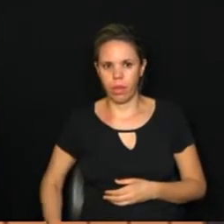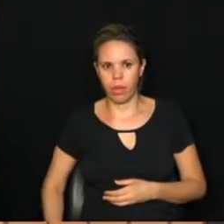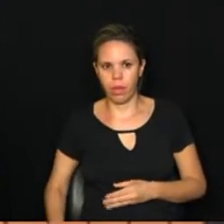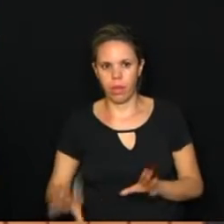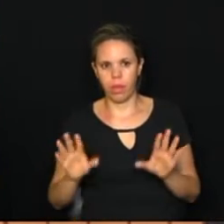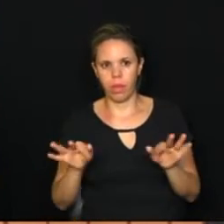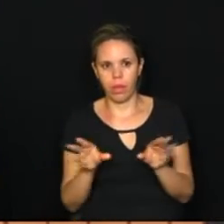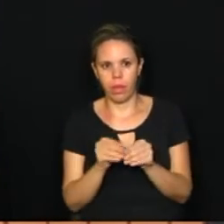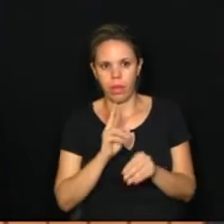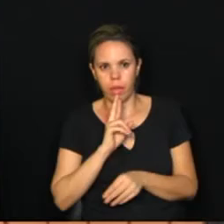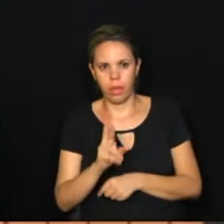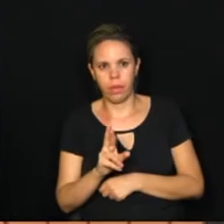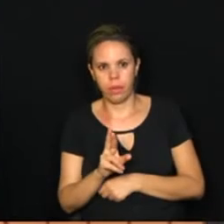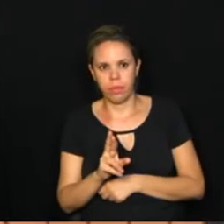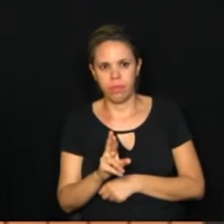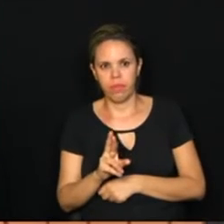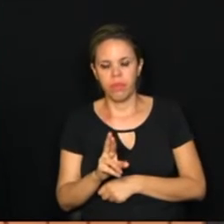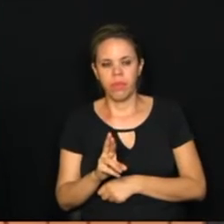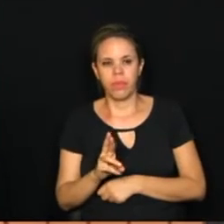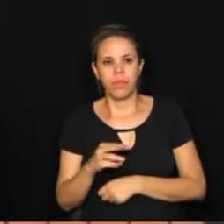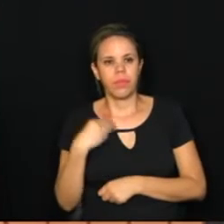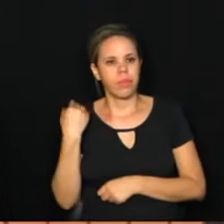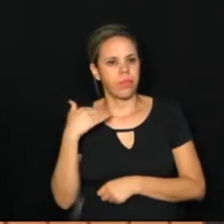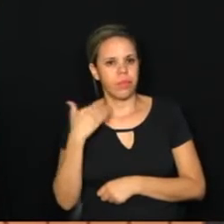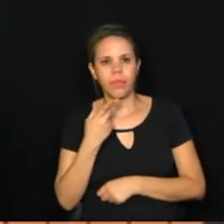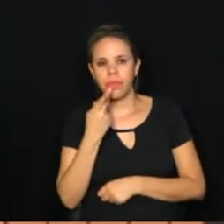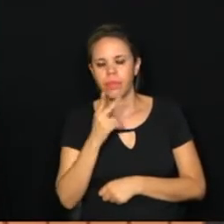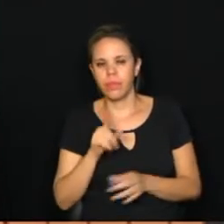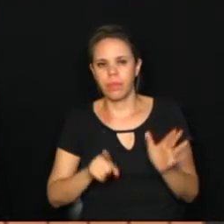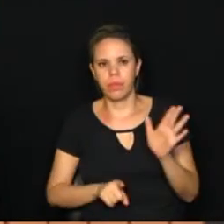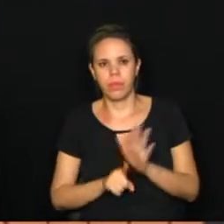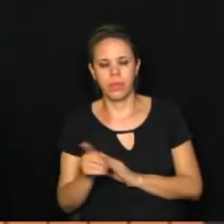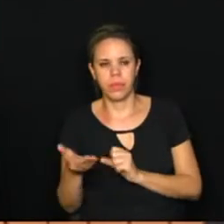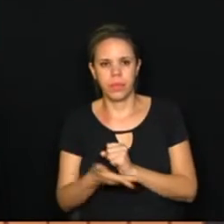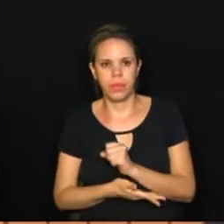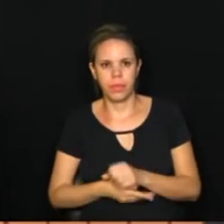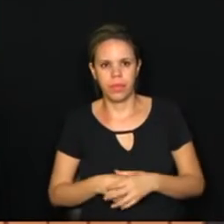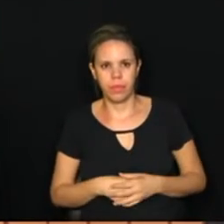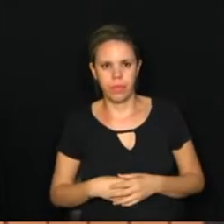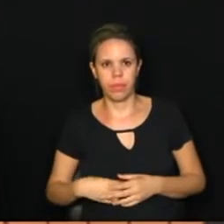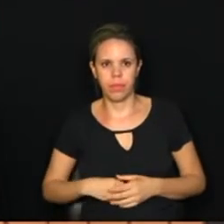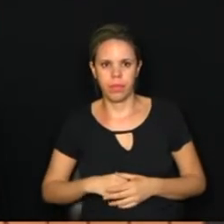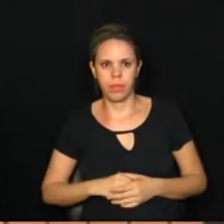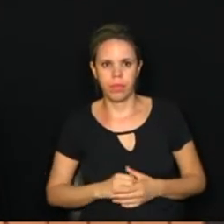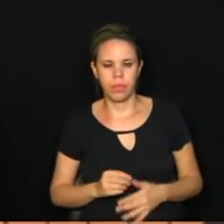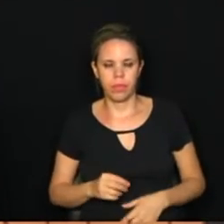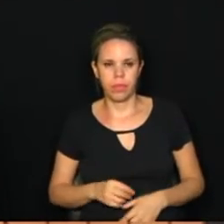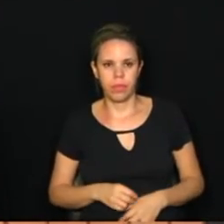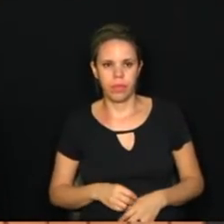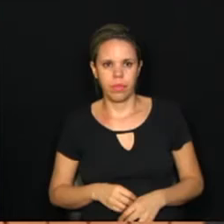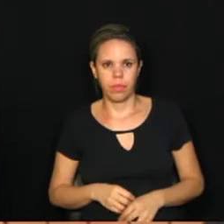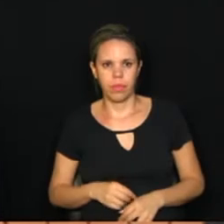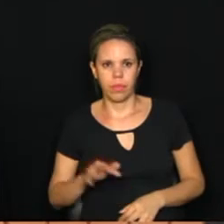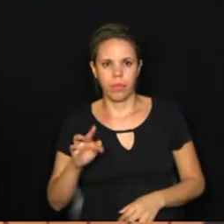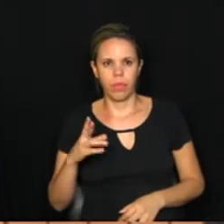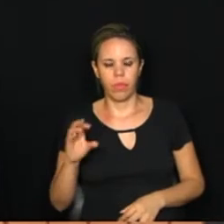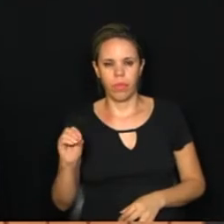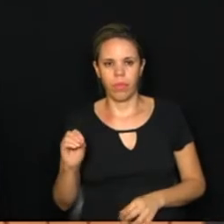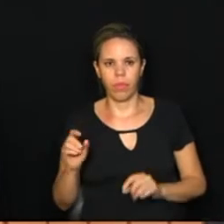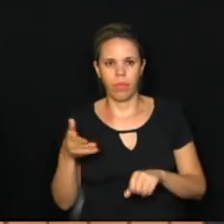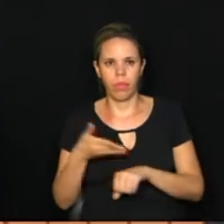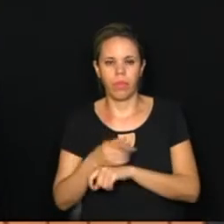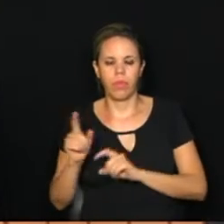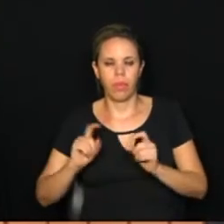finalizar respondendo aí o que a Mariana perguntou. Basicamente é isso. Eu vou, assim, o Francisco entrou na reunião,